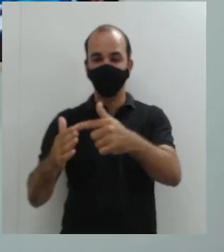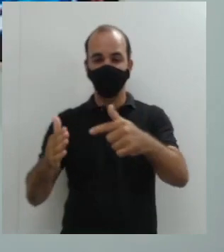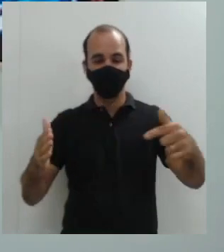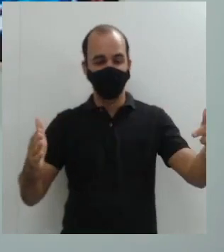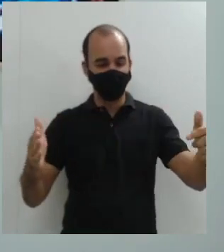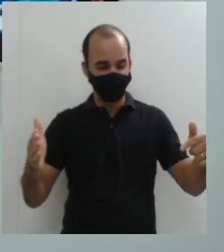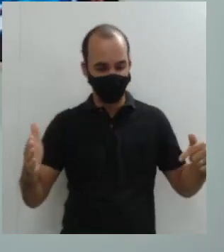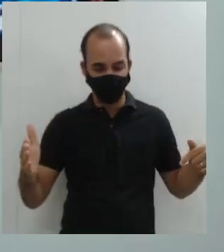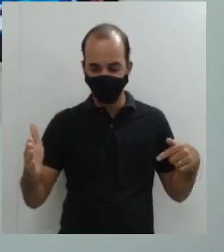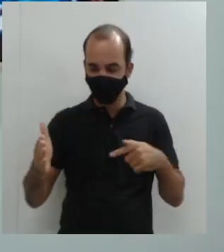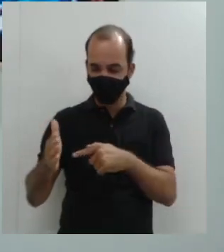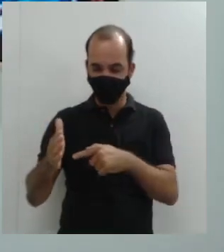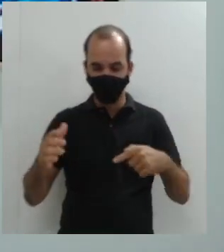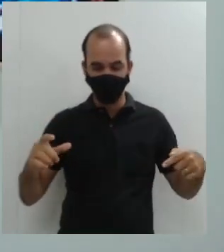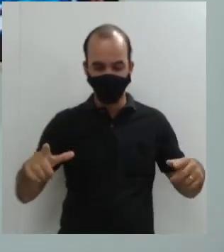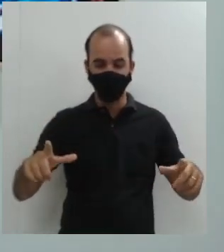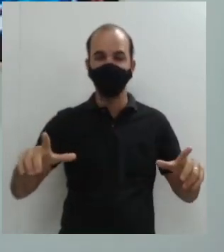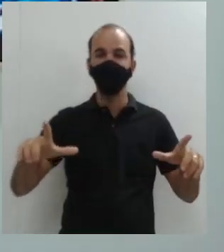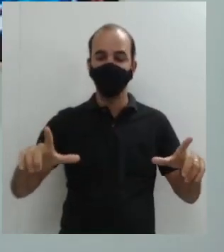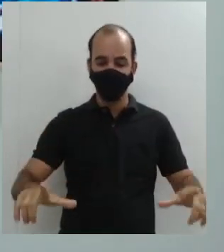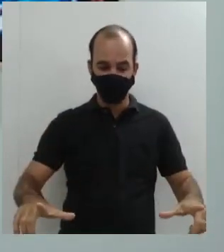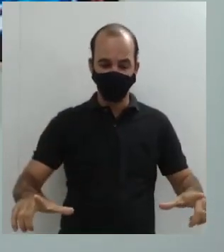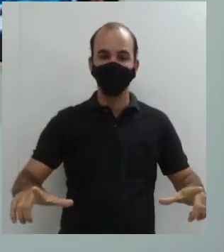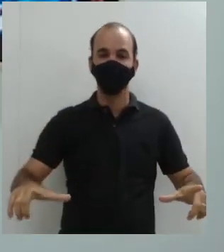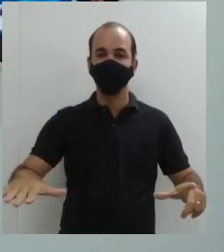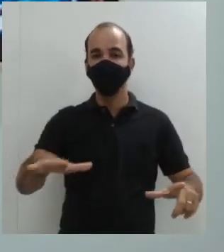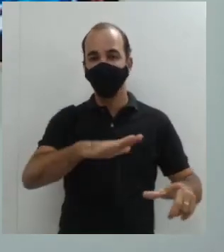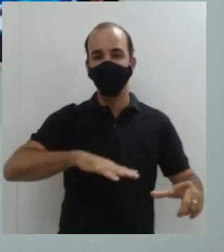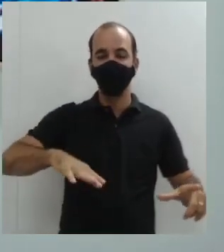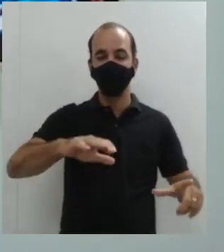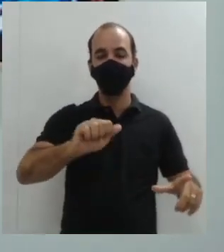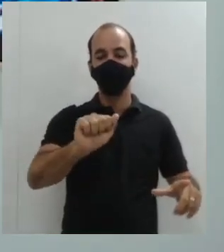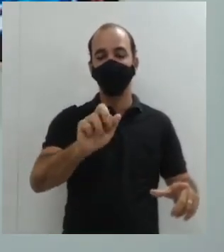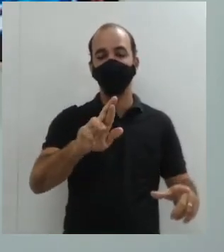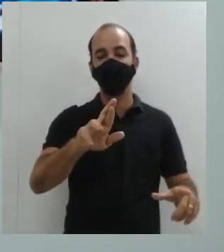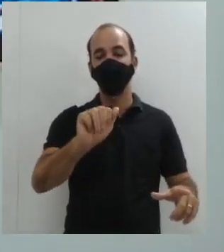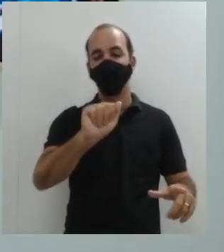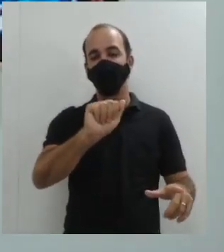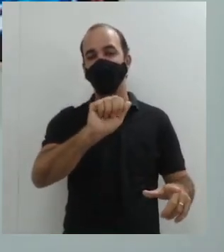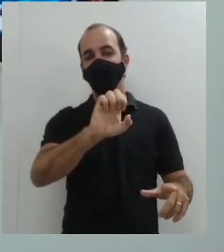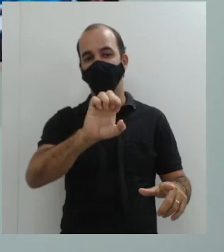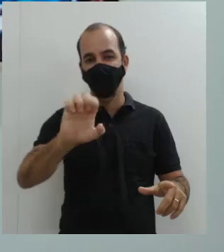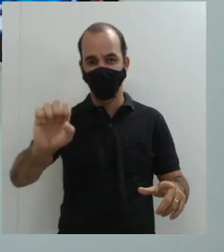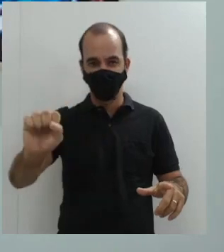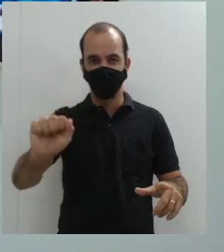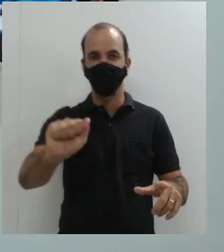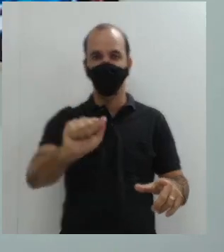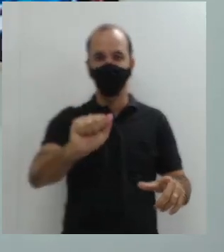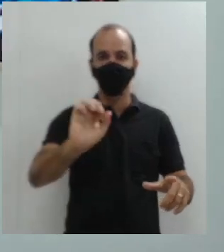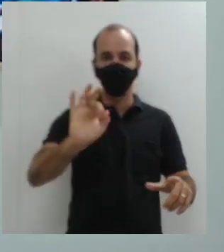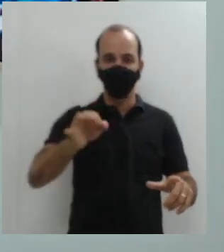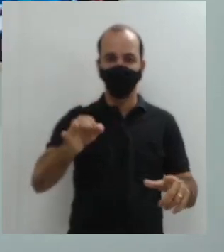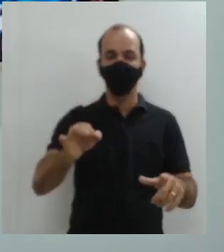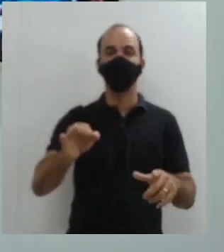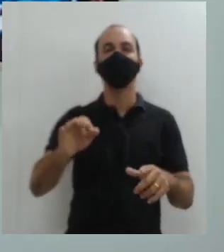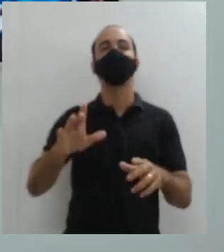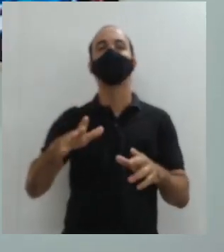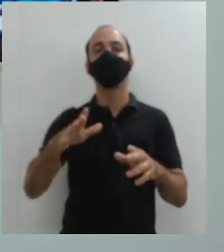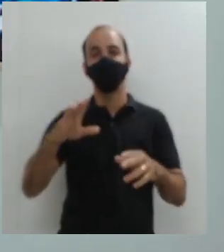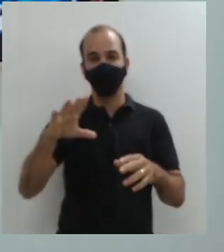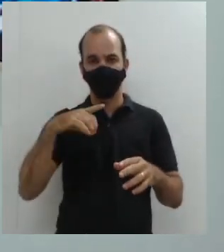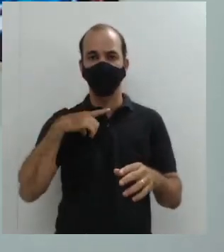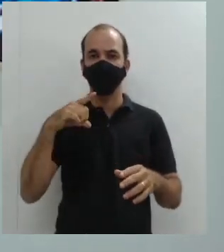envolvida, beleza? Então fica ligado que a aula de hoje a gente vai definir aqui alguns detalhes matemáticos para você não ter mais dificuldade